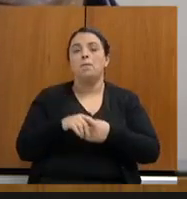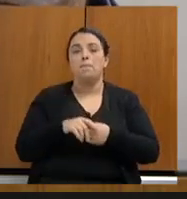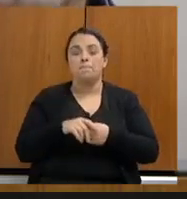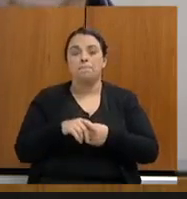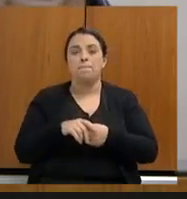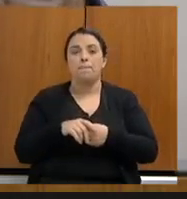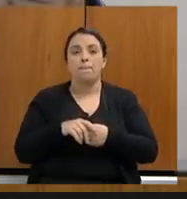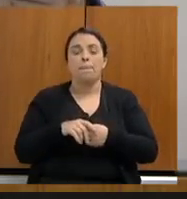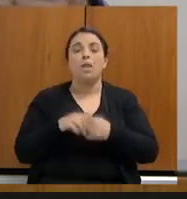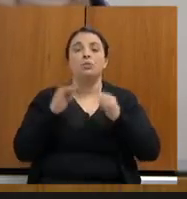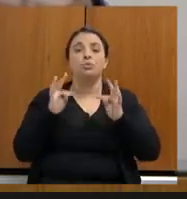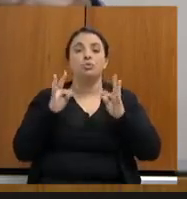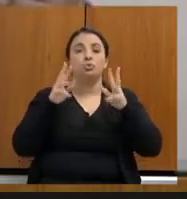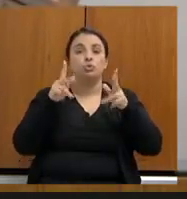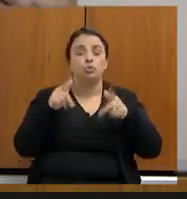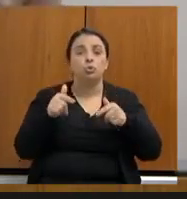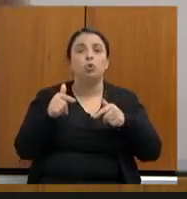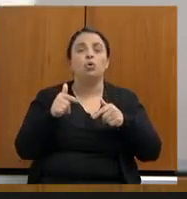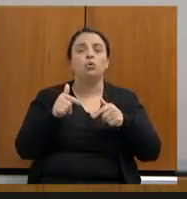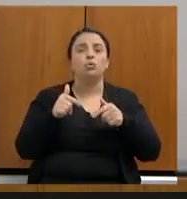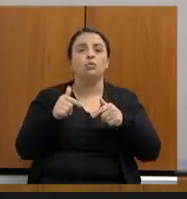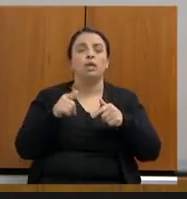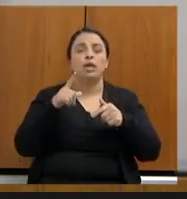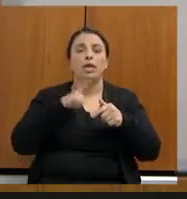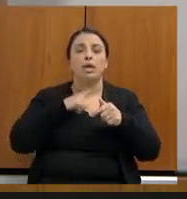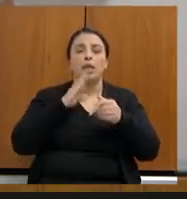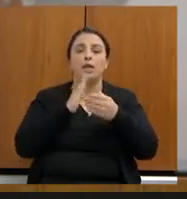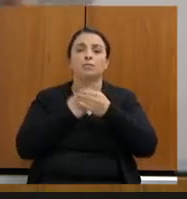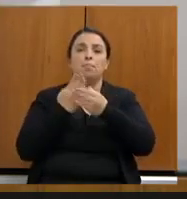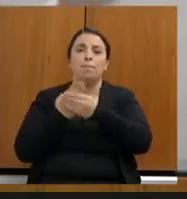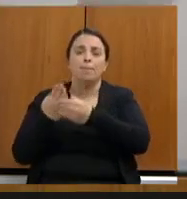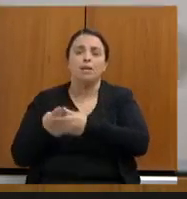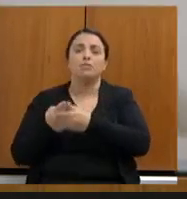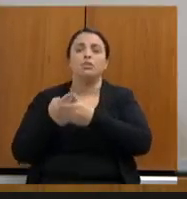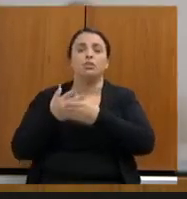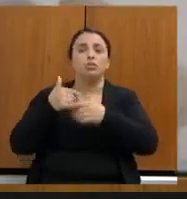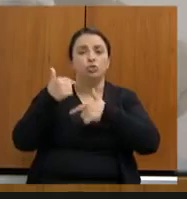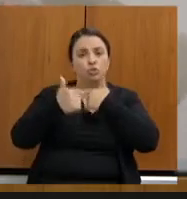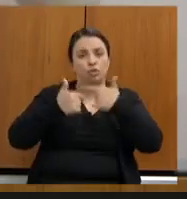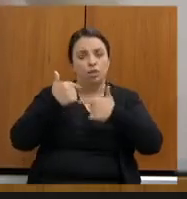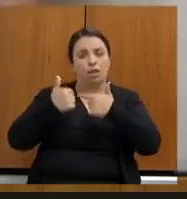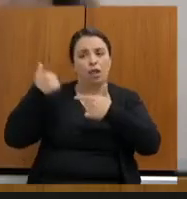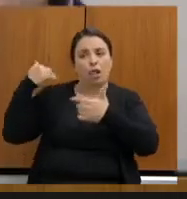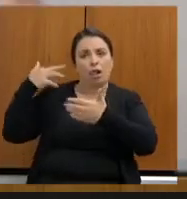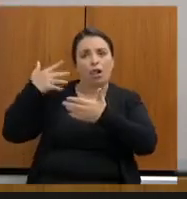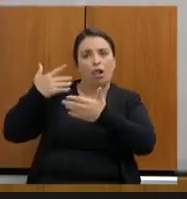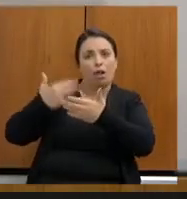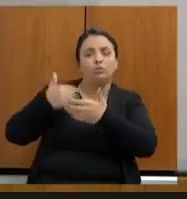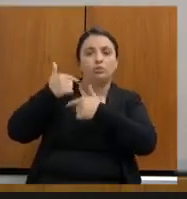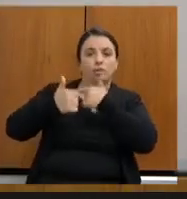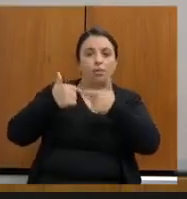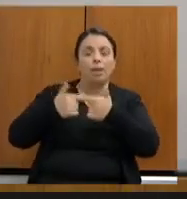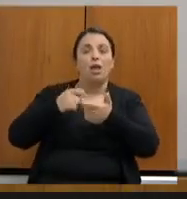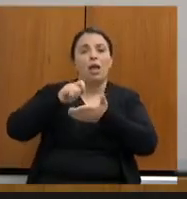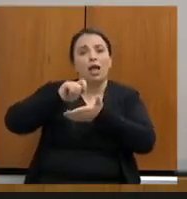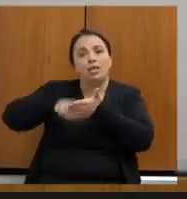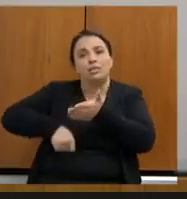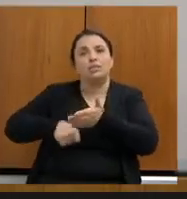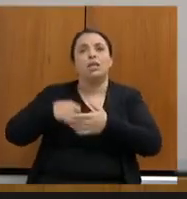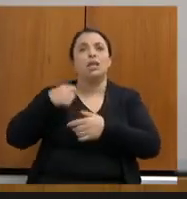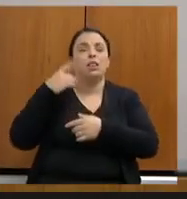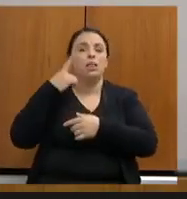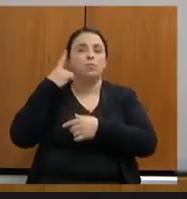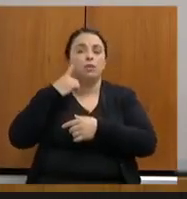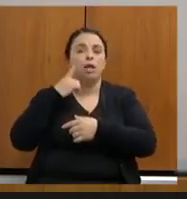a todos para que registrem em respectivas pastas funcionais e a senhora deputada Bruno lembra Deputado